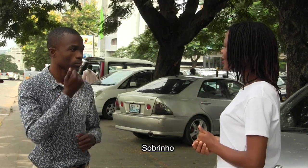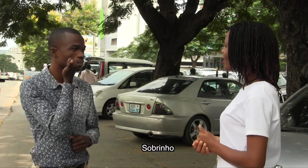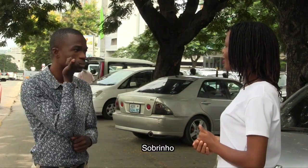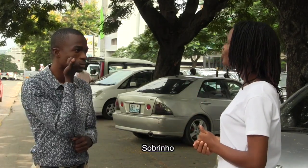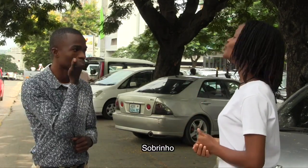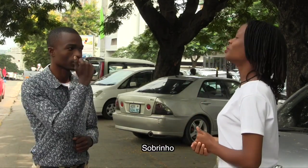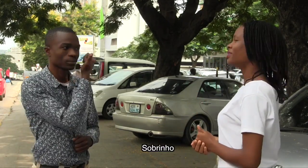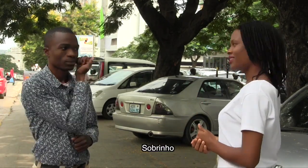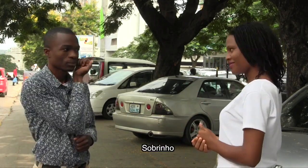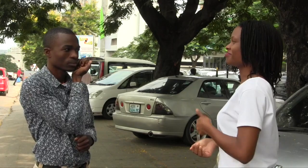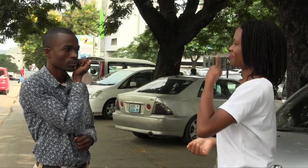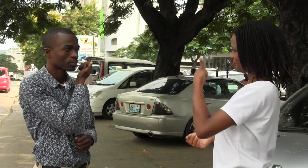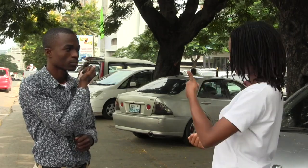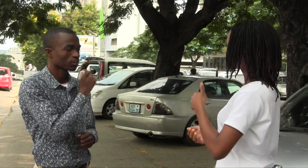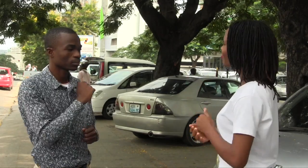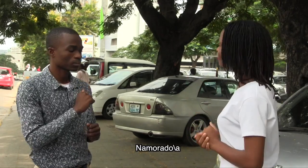Sobrinho,